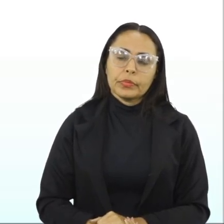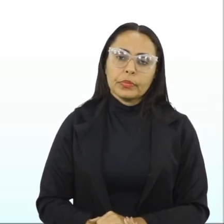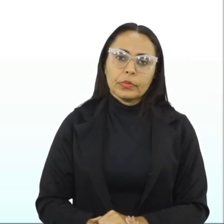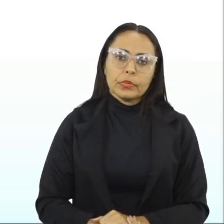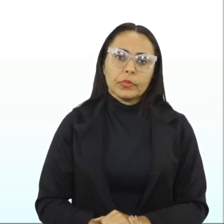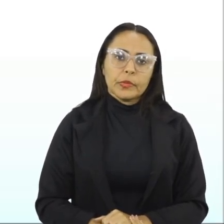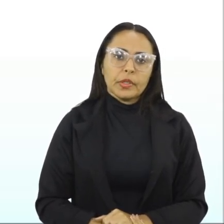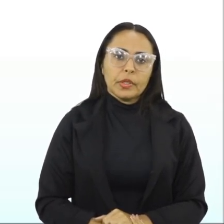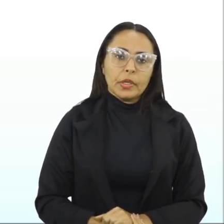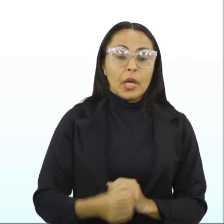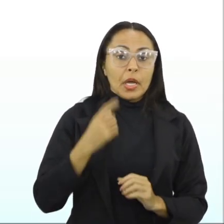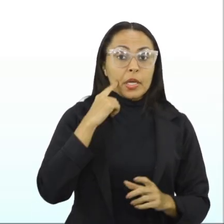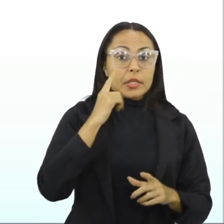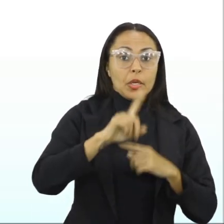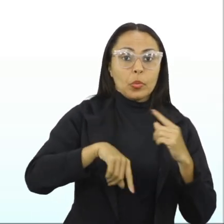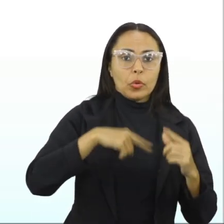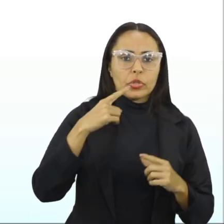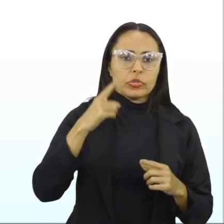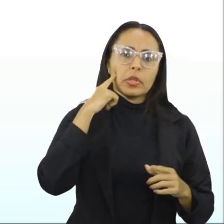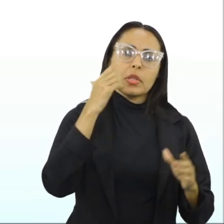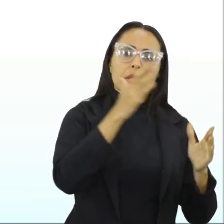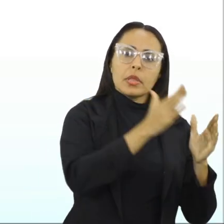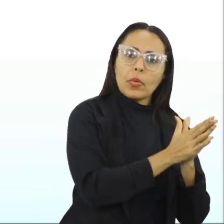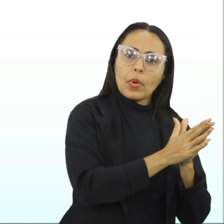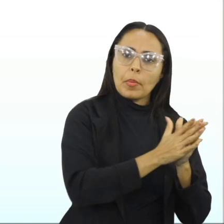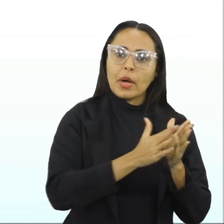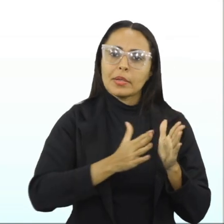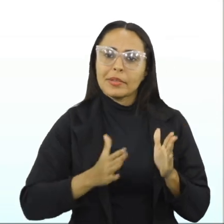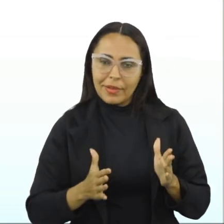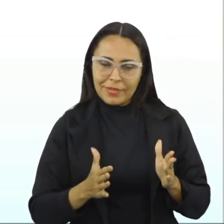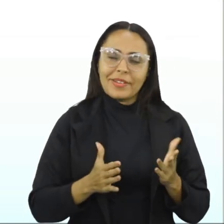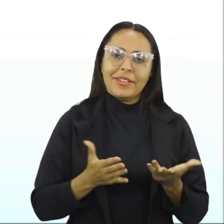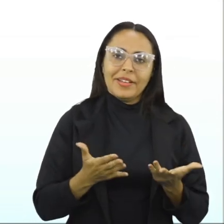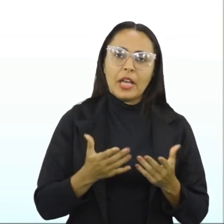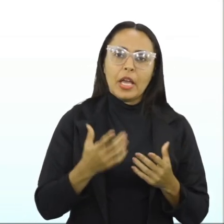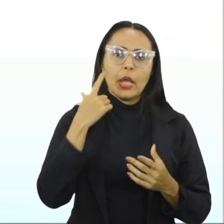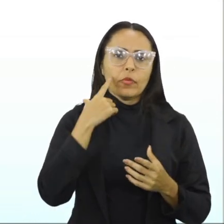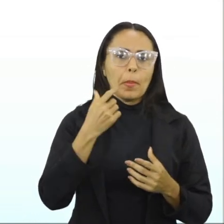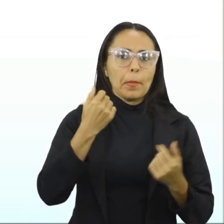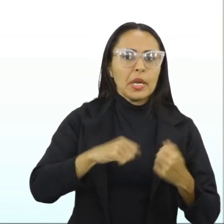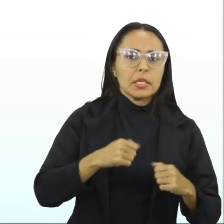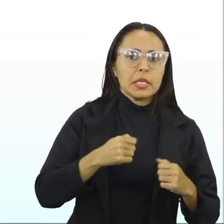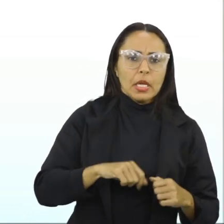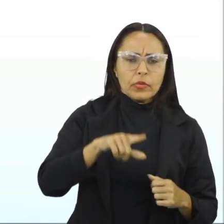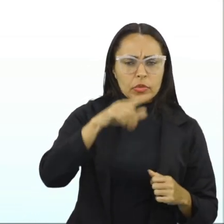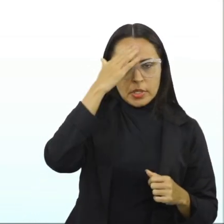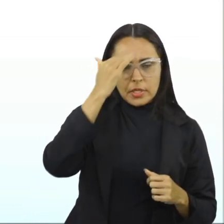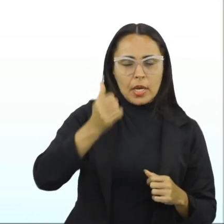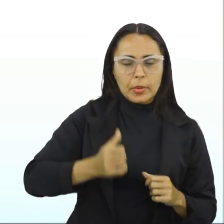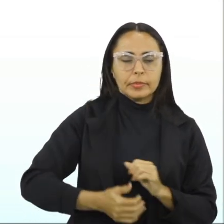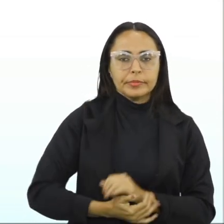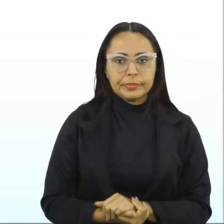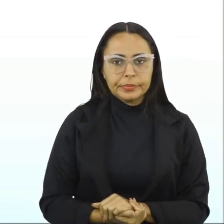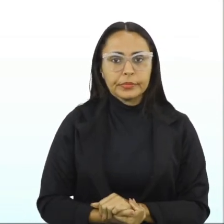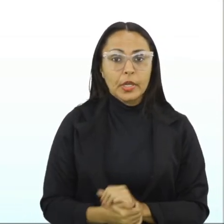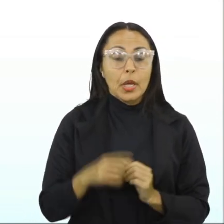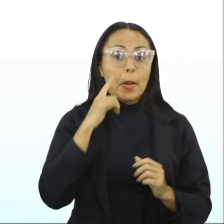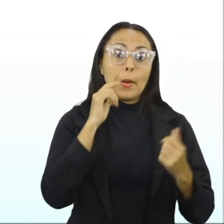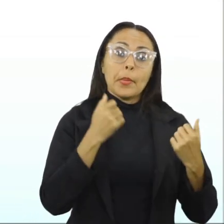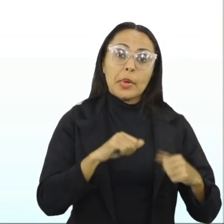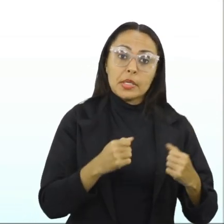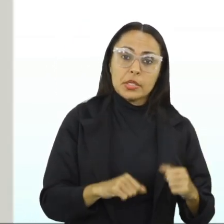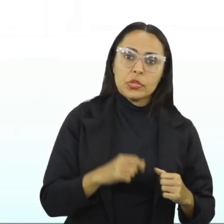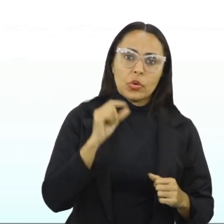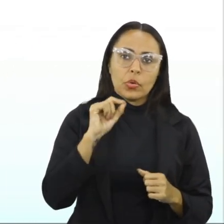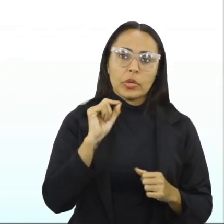Aí assim, depois que a gente deu uma passada nessa composição, o que é que eu vou precisar que vocês saibam? Claro que eu preciso que